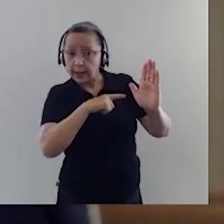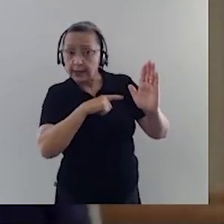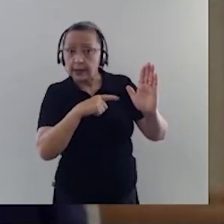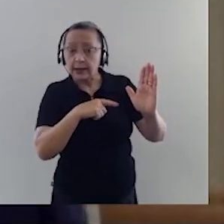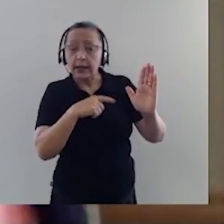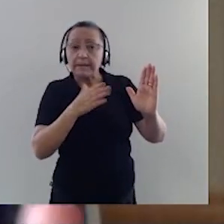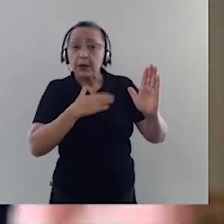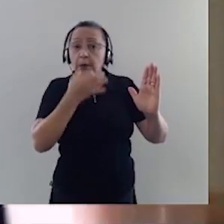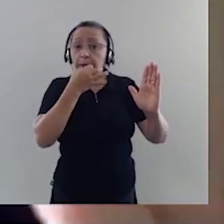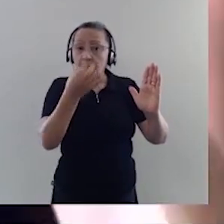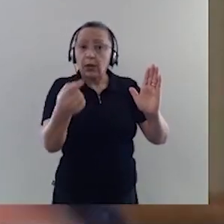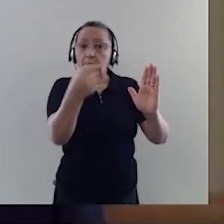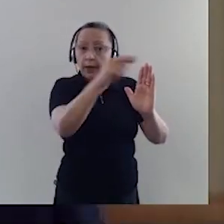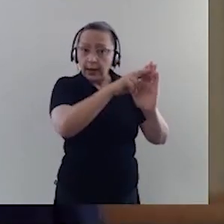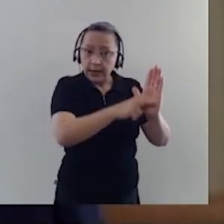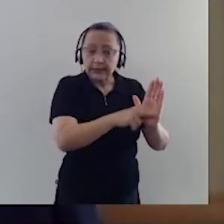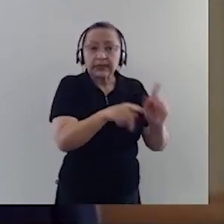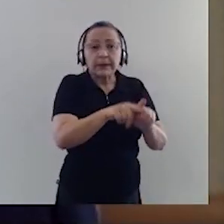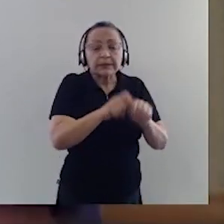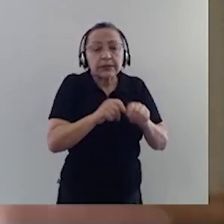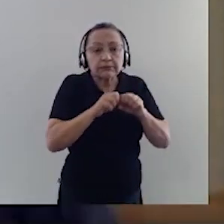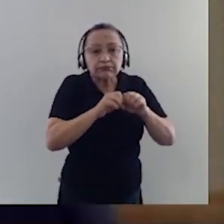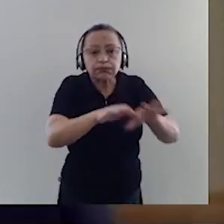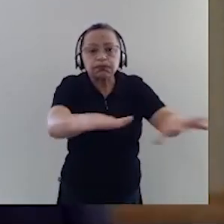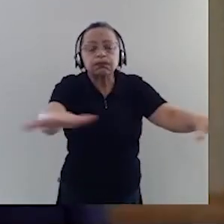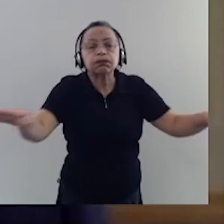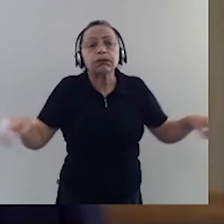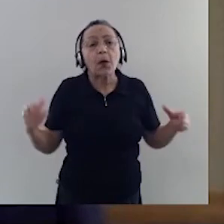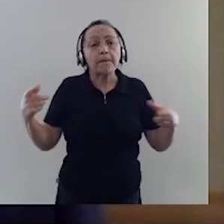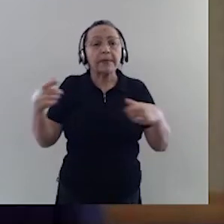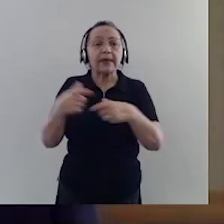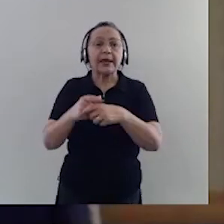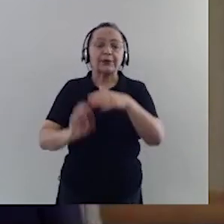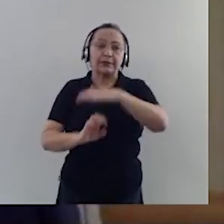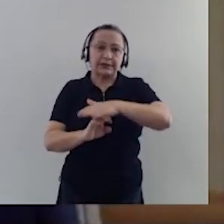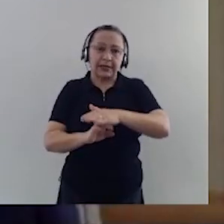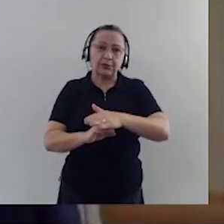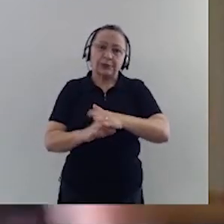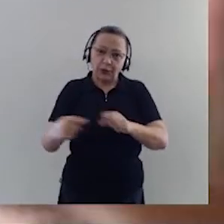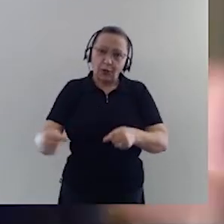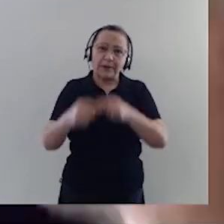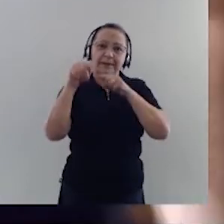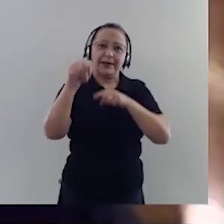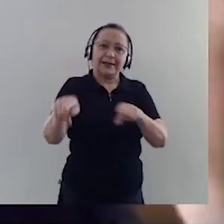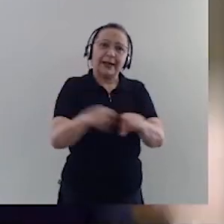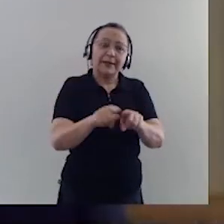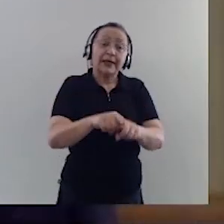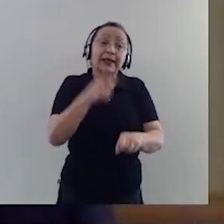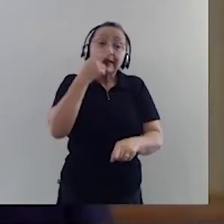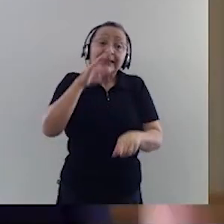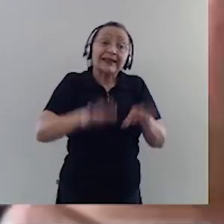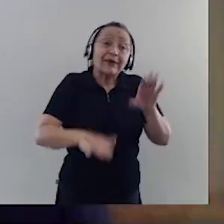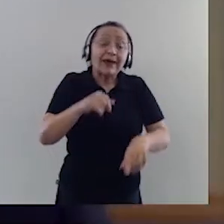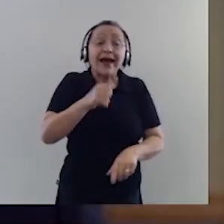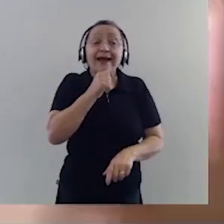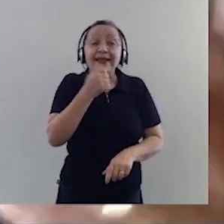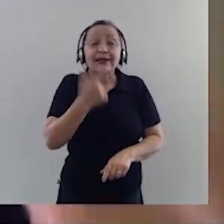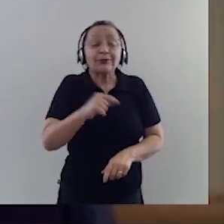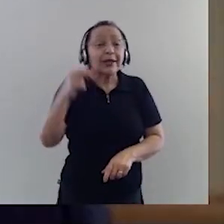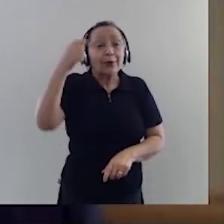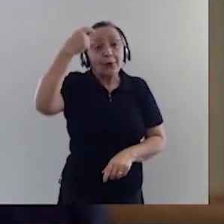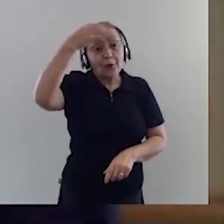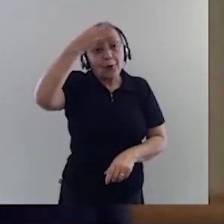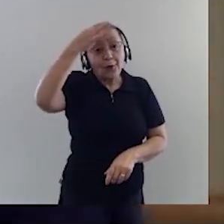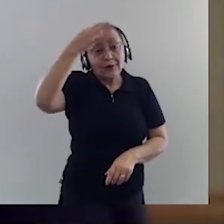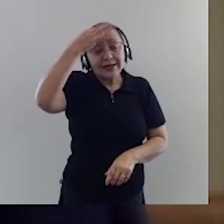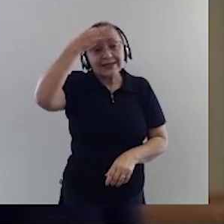na minha opinião, elas têm que chegar ao pequeno empresário, ao médio empresário, que talvez ainda não tenha a noção de que ele